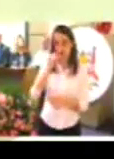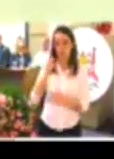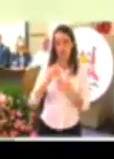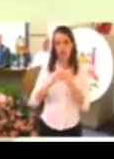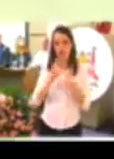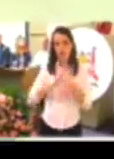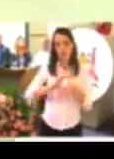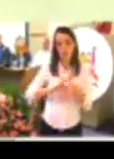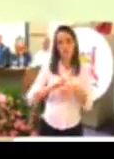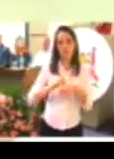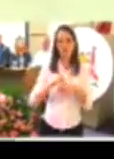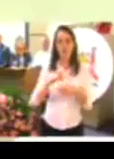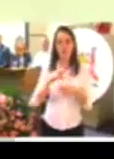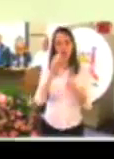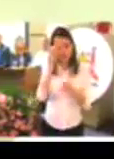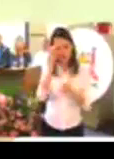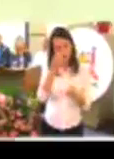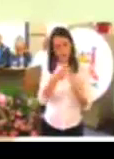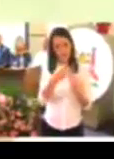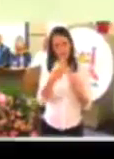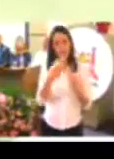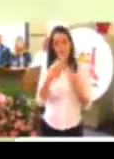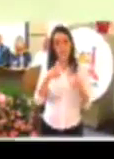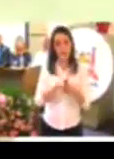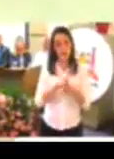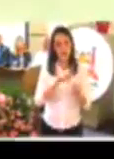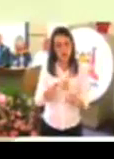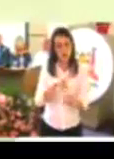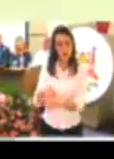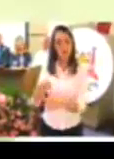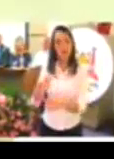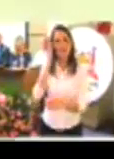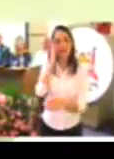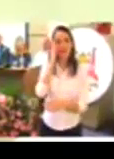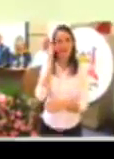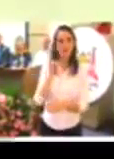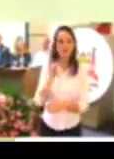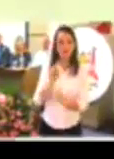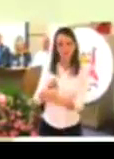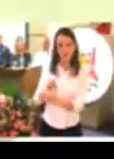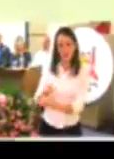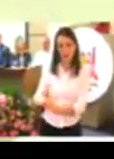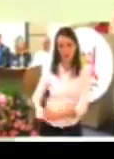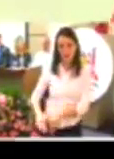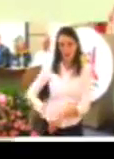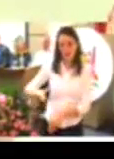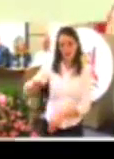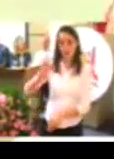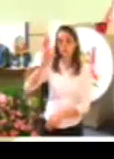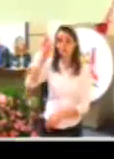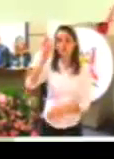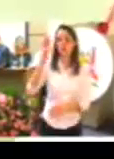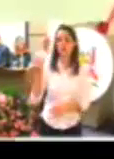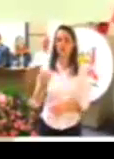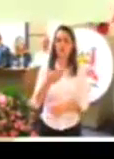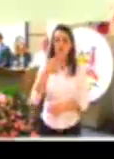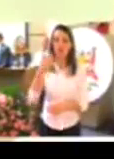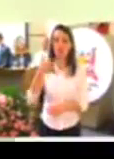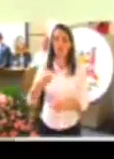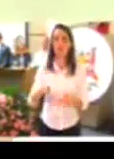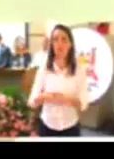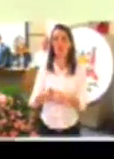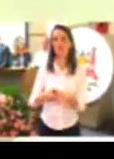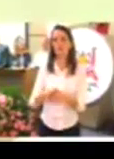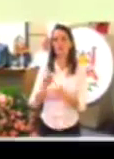informação. Sabemos que investir em educação é investir no futuro. Através deste inovador